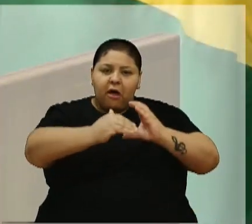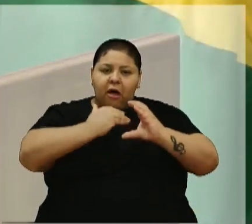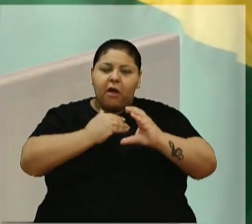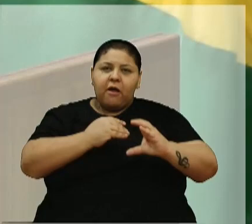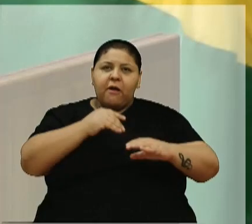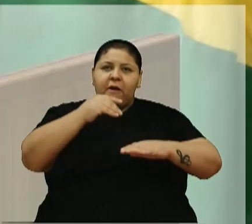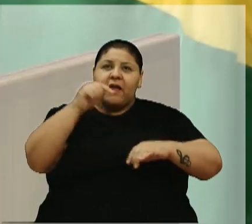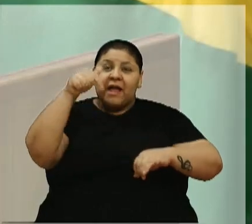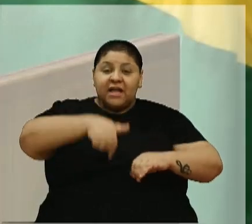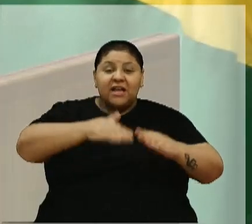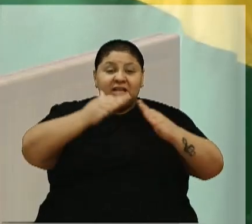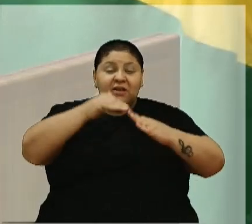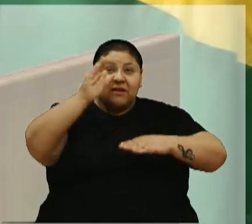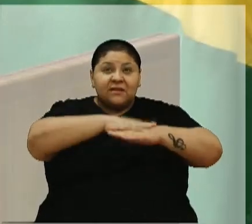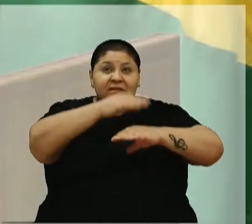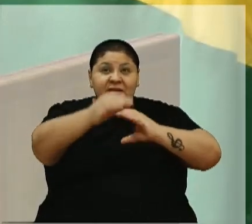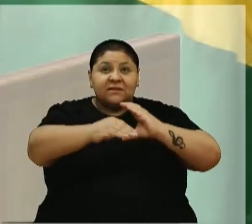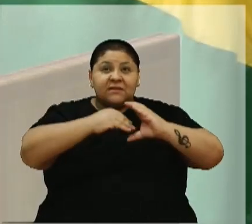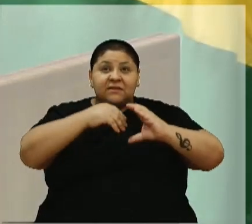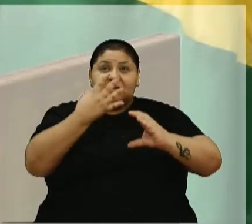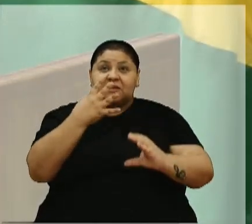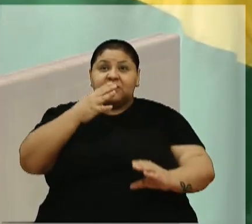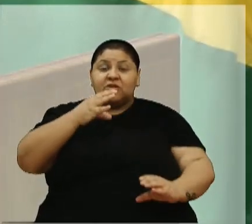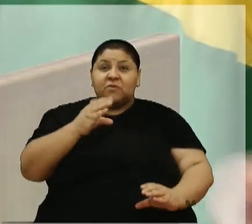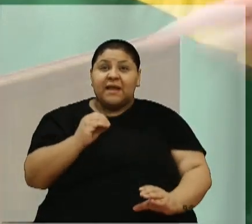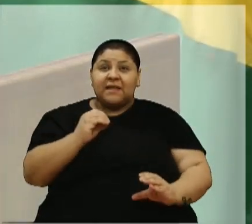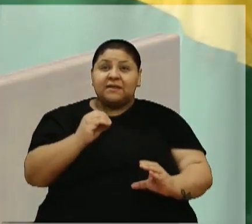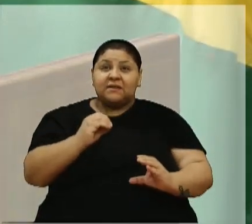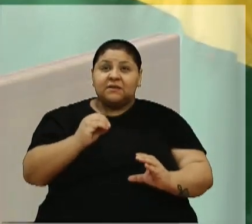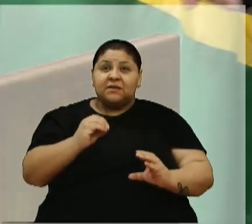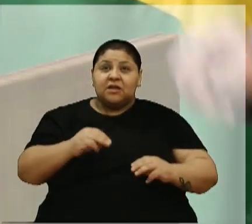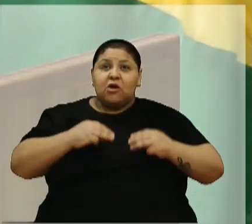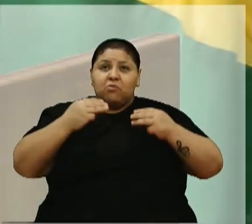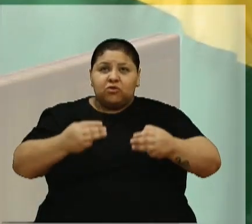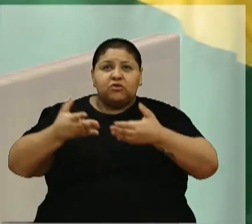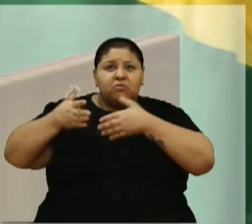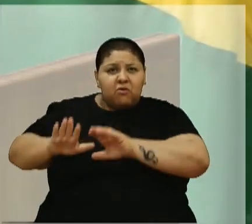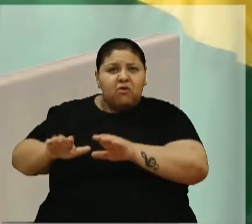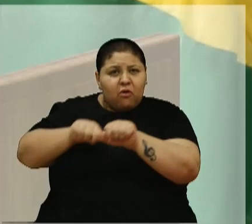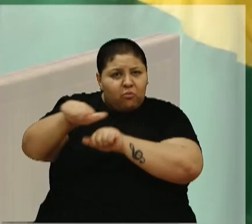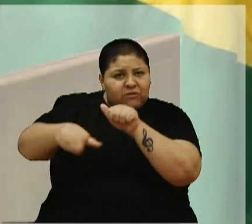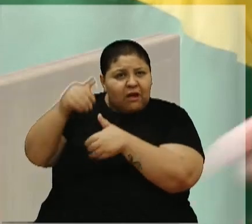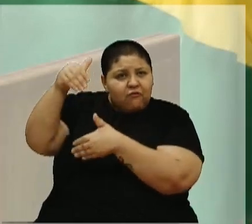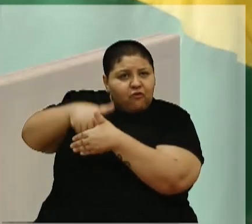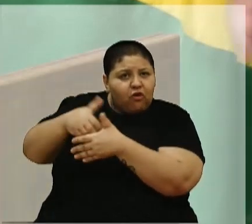40, essa casa recebeu mais de 40 moção de repúdio. Vocês mudaram o voto?